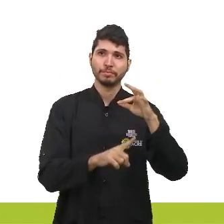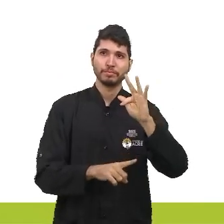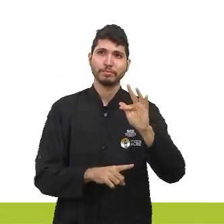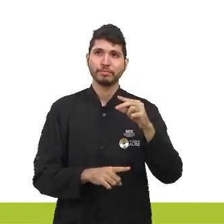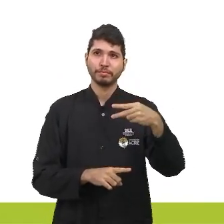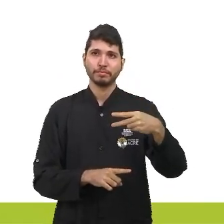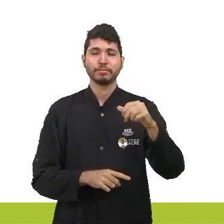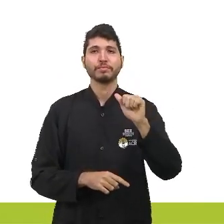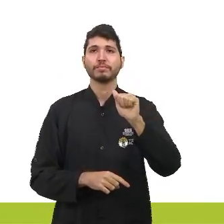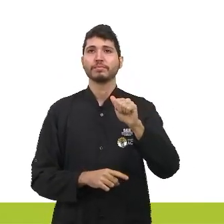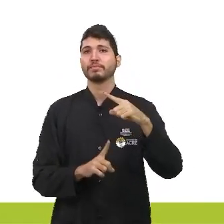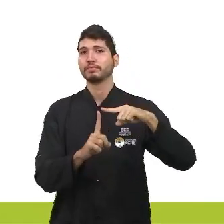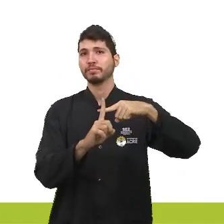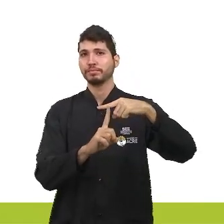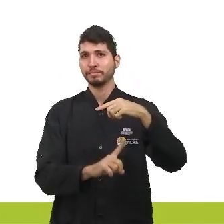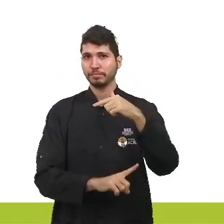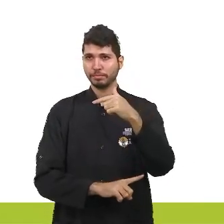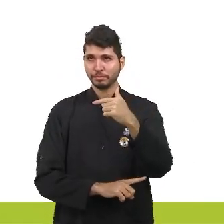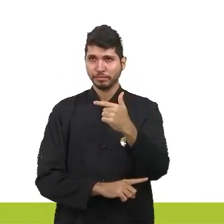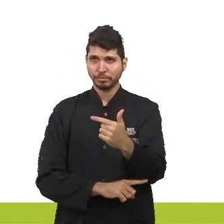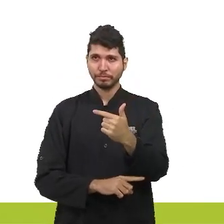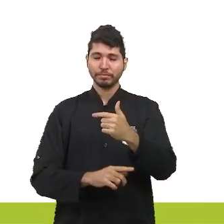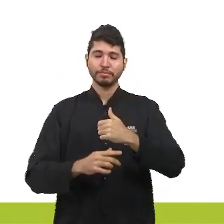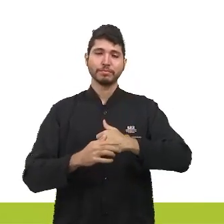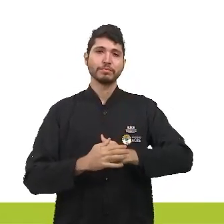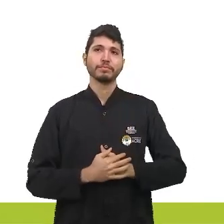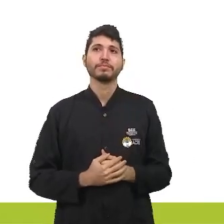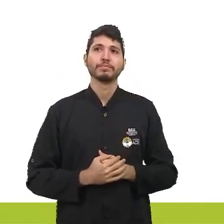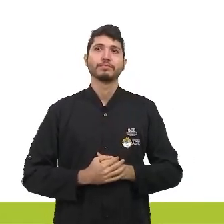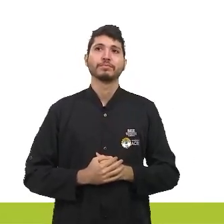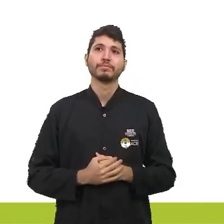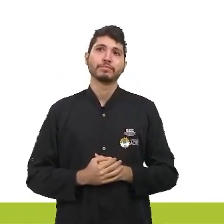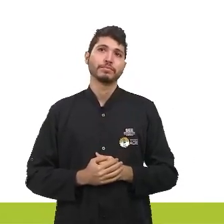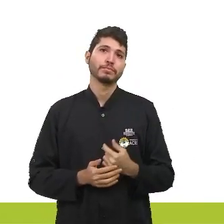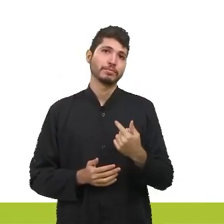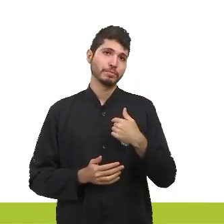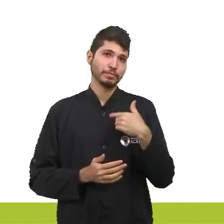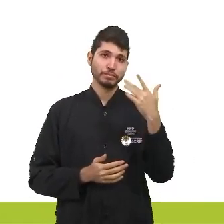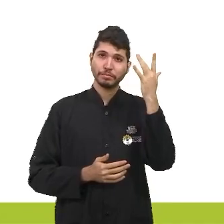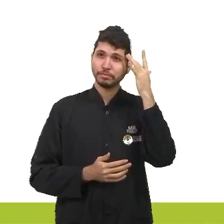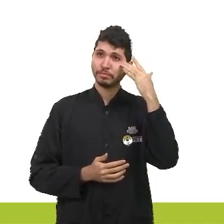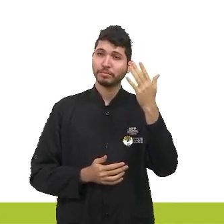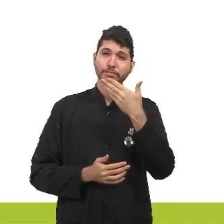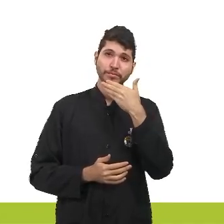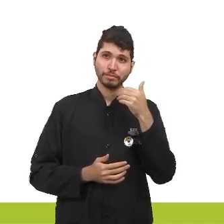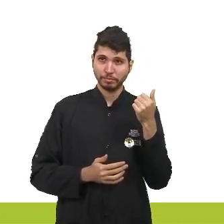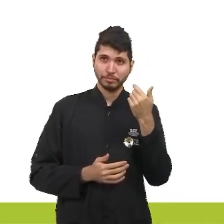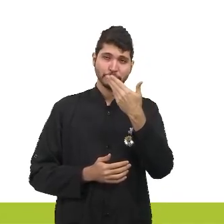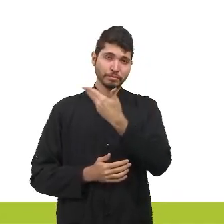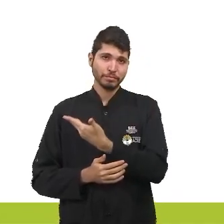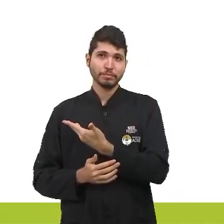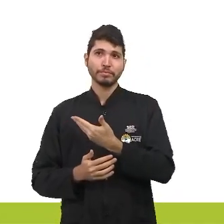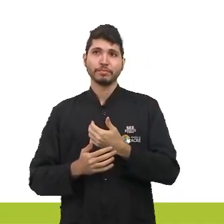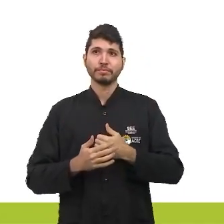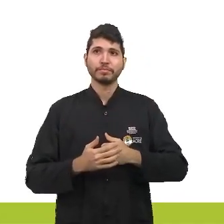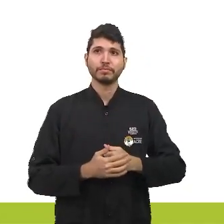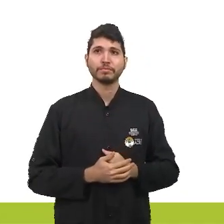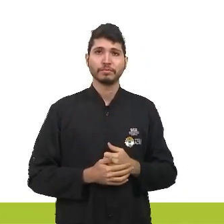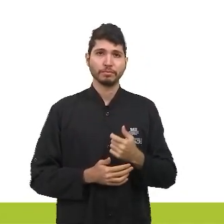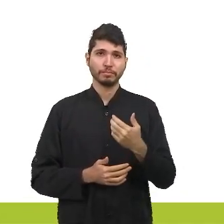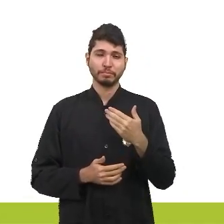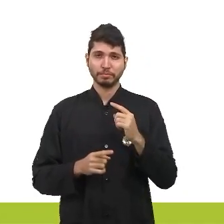a A mais 2. Comumente eu prefiro essa maneira de escrever porque eu não gosto de estar usando o sinal de menos. Então é